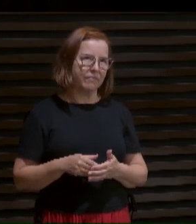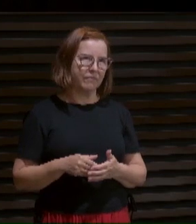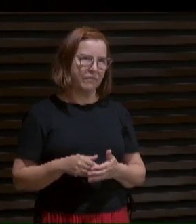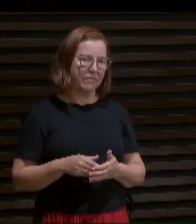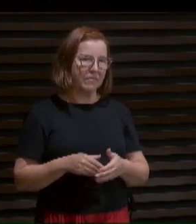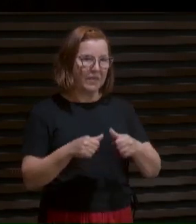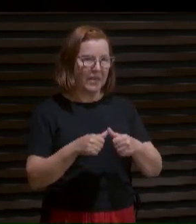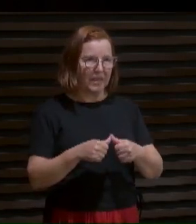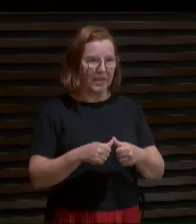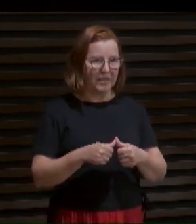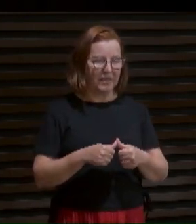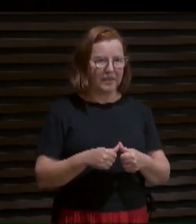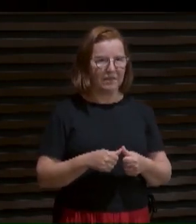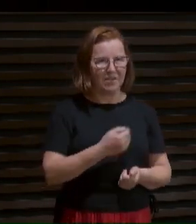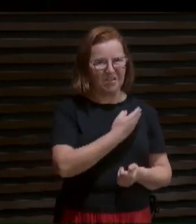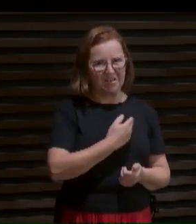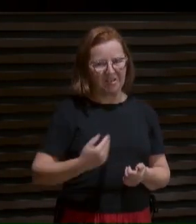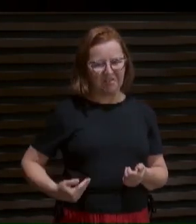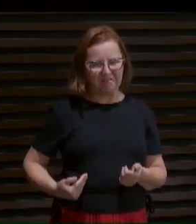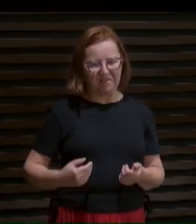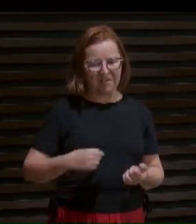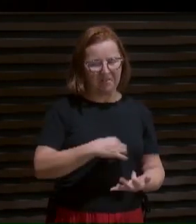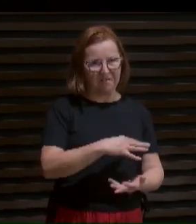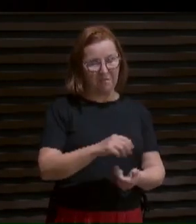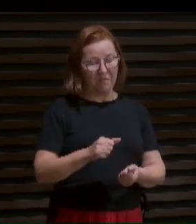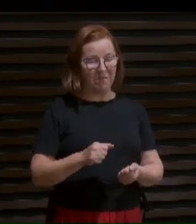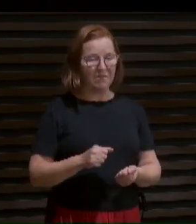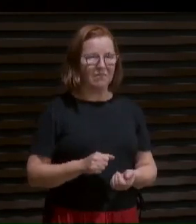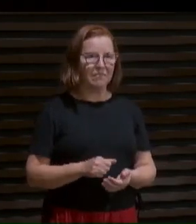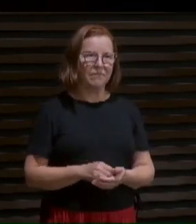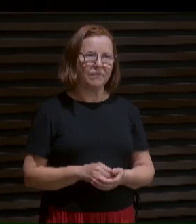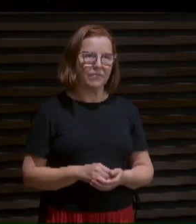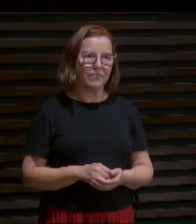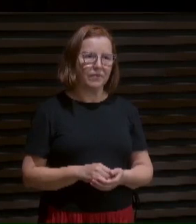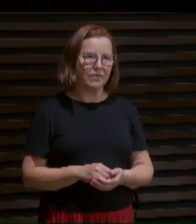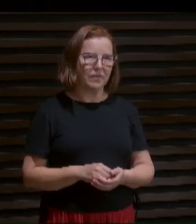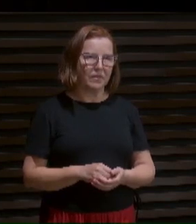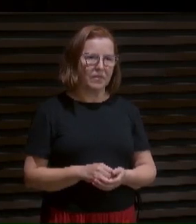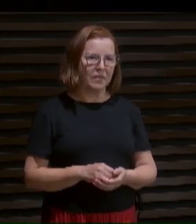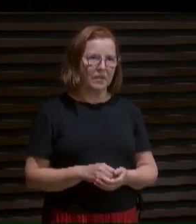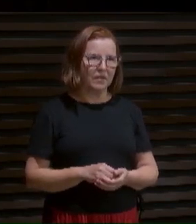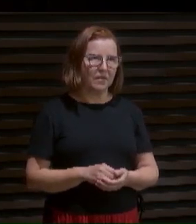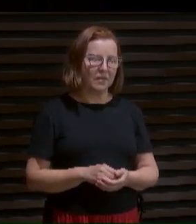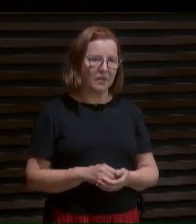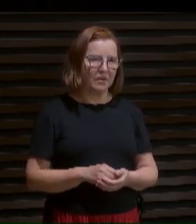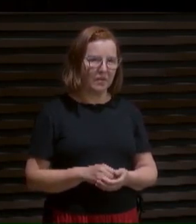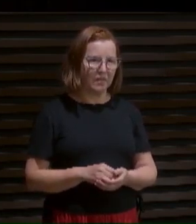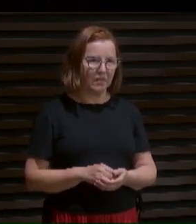macro-governantes do mundo e o nacionalismo, ele está em